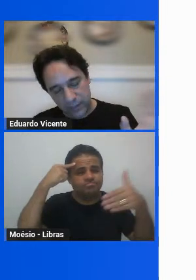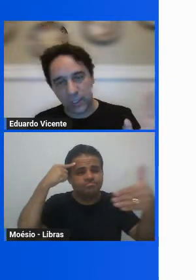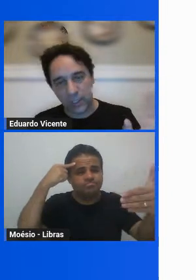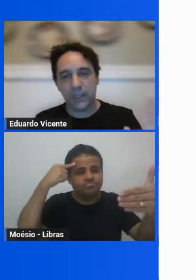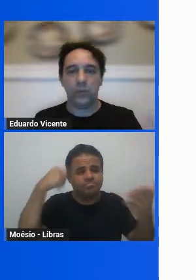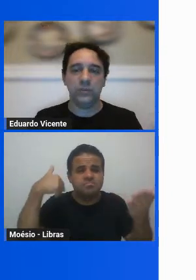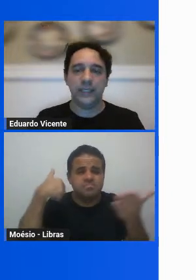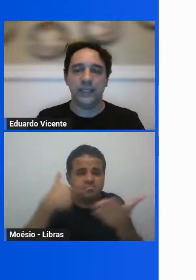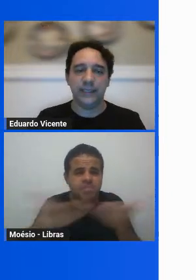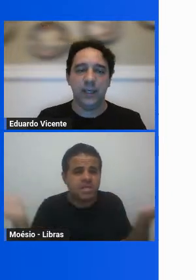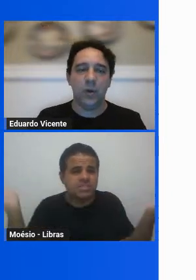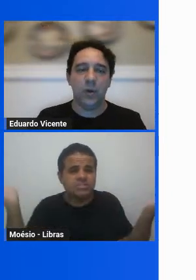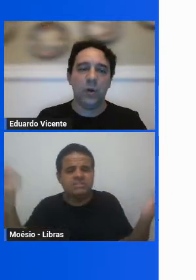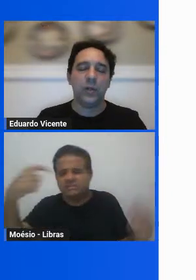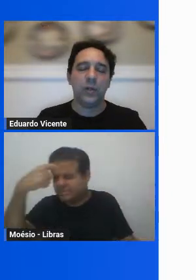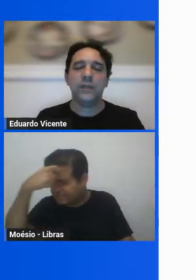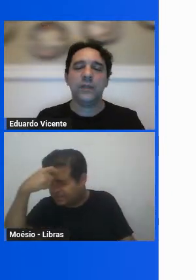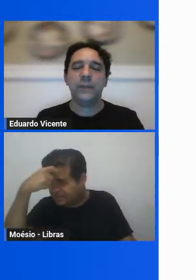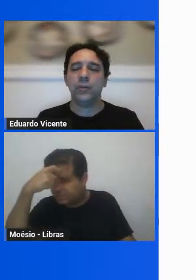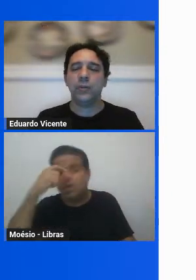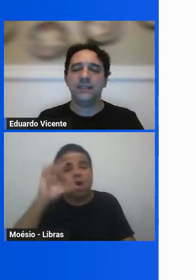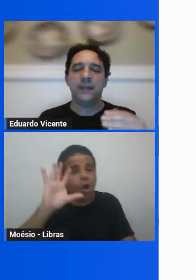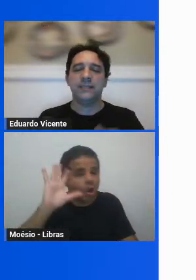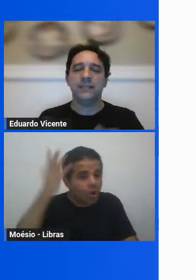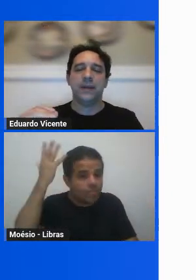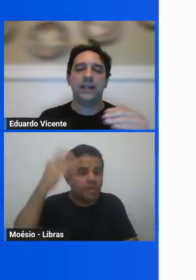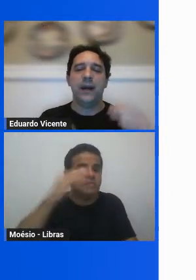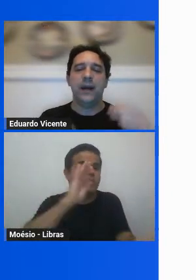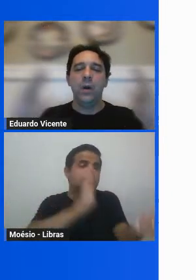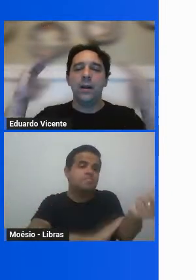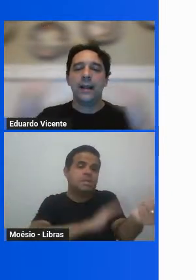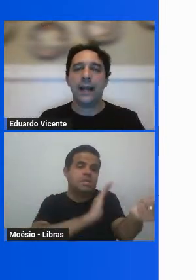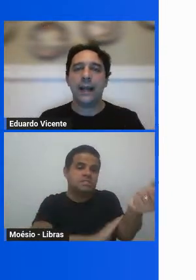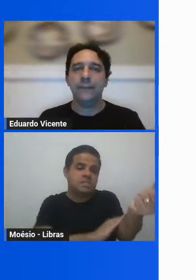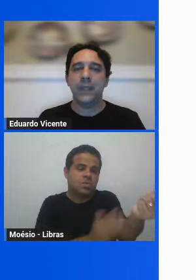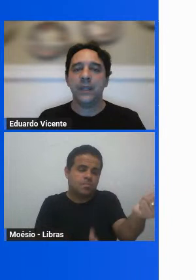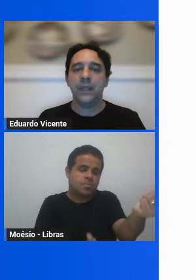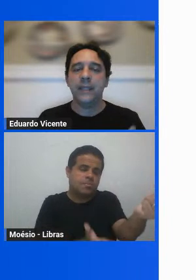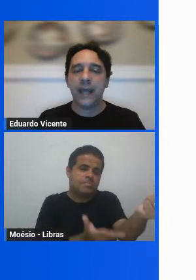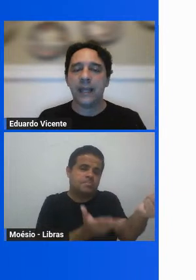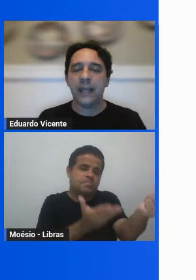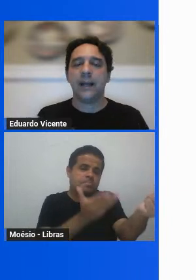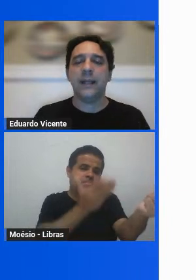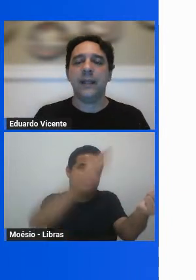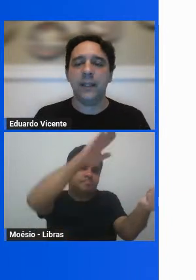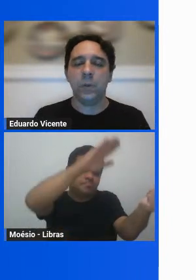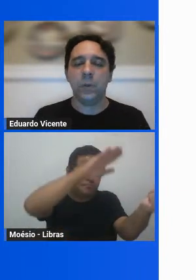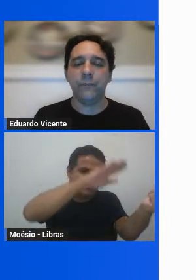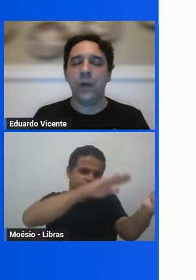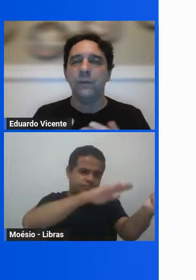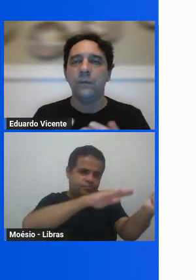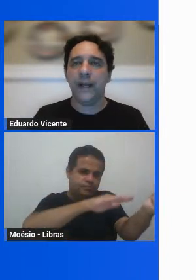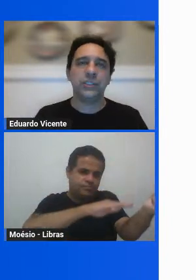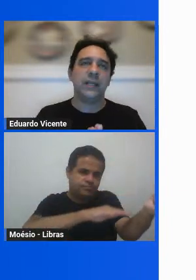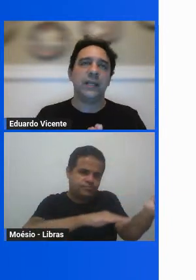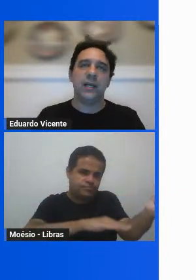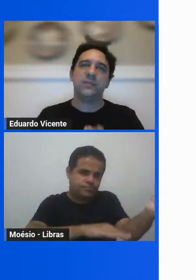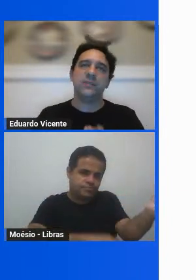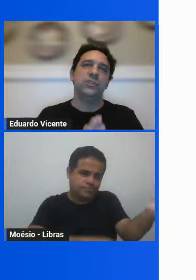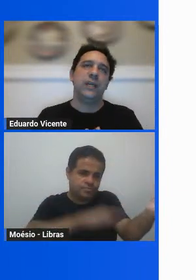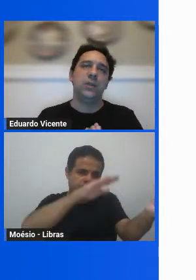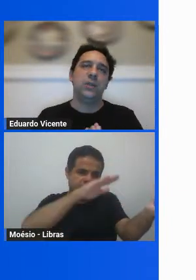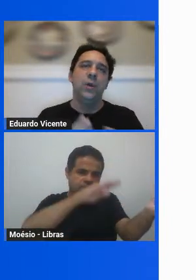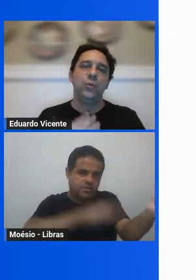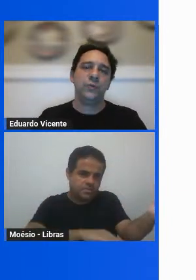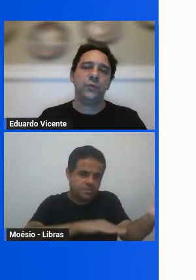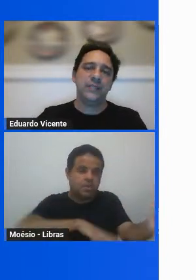perdi a minha consciência. Ocorre quando também a nossa pressão arterial cai. E ela caindo, não vai chegar